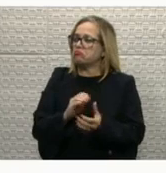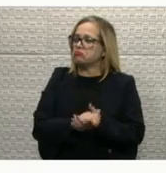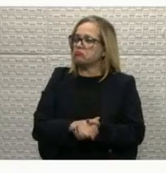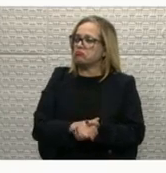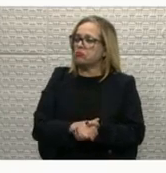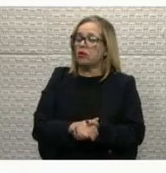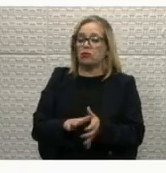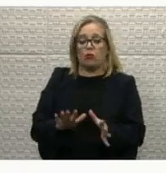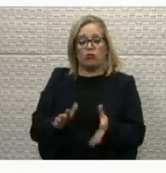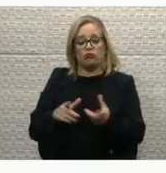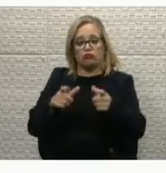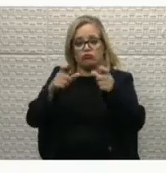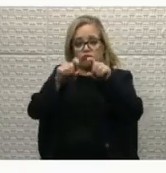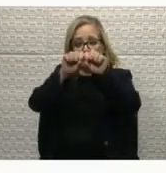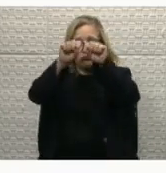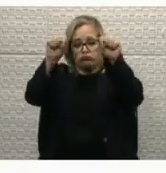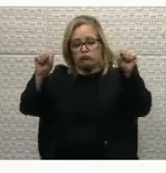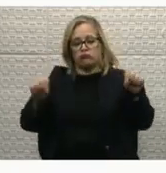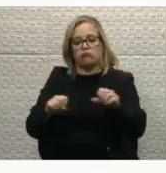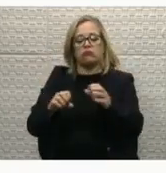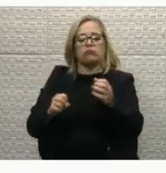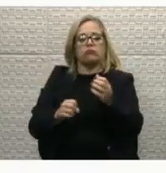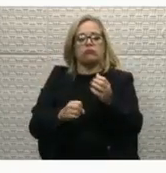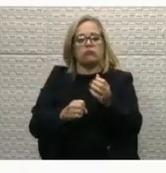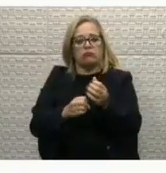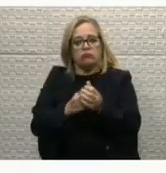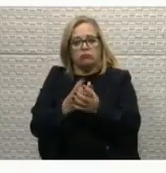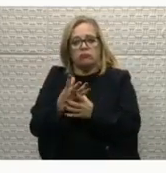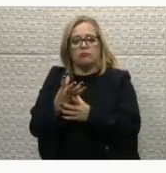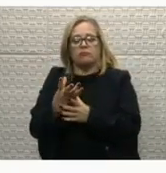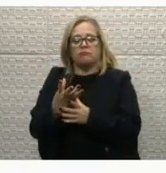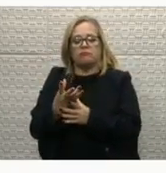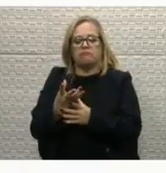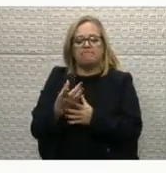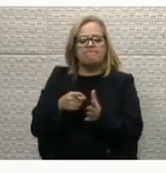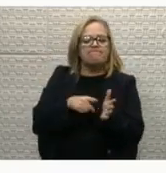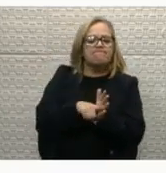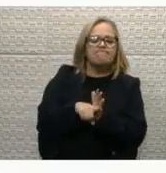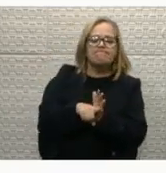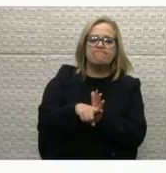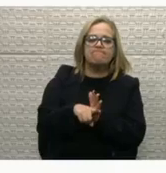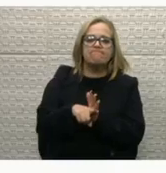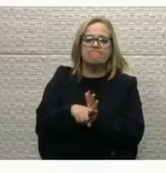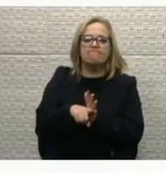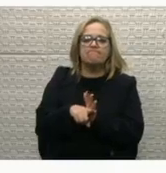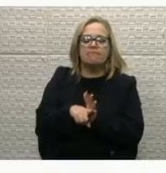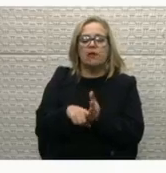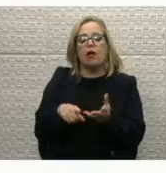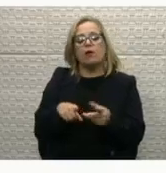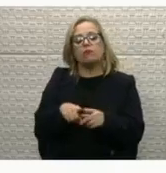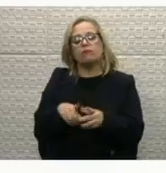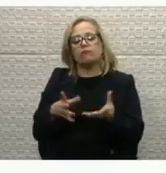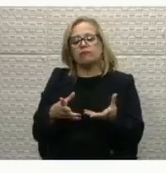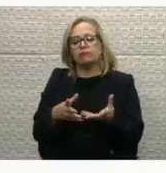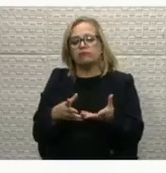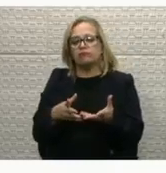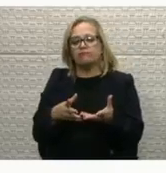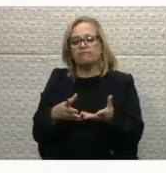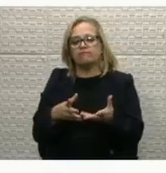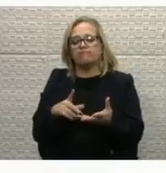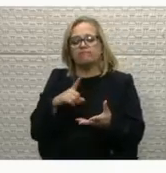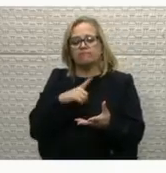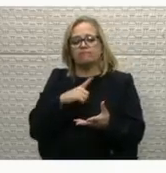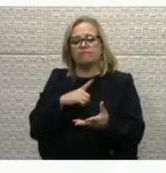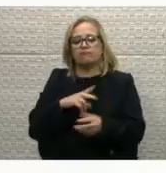um sistema que tem a mesma quantidade de equações incógnitas, ele é um sistema homogêneo. Ele só vai